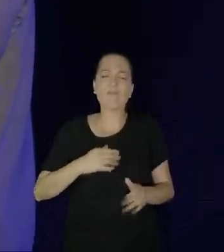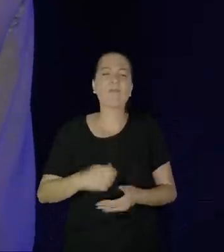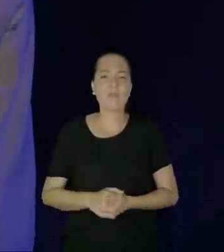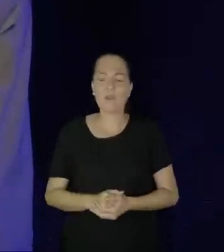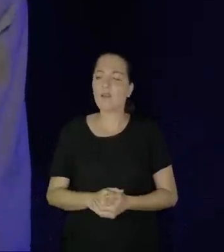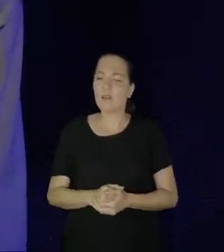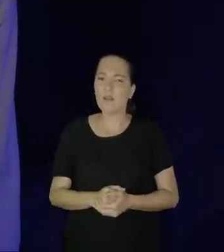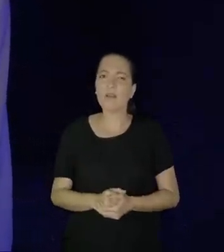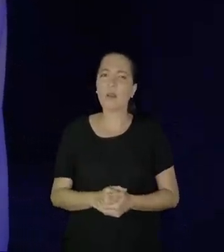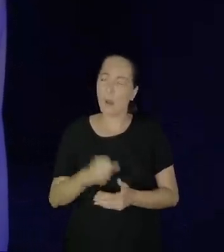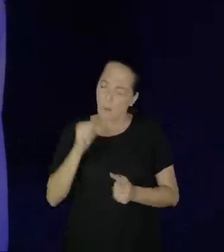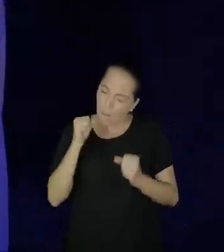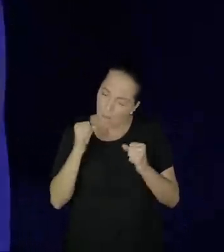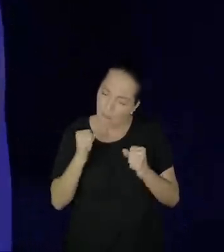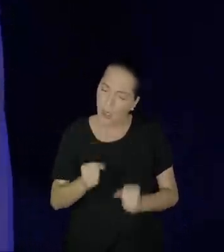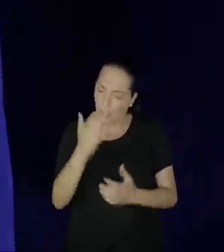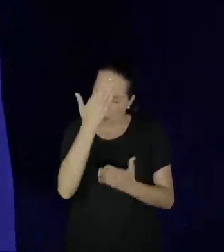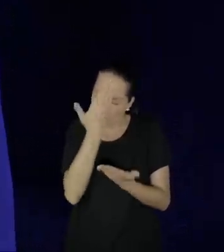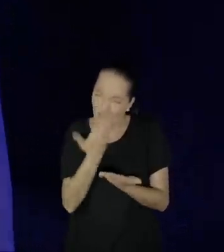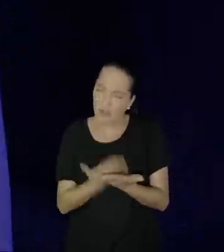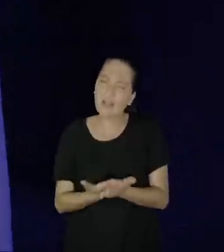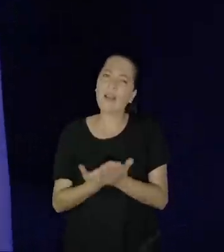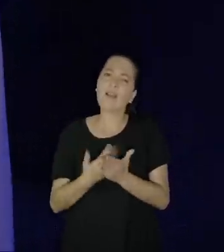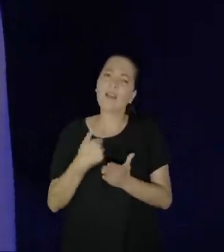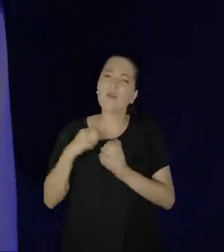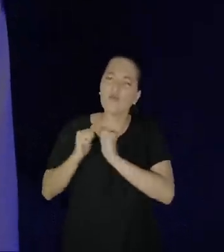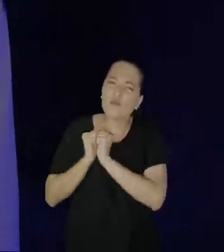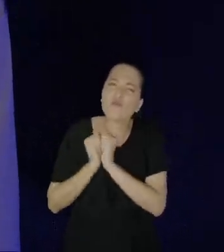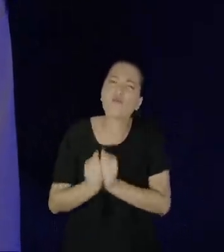Podes contar comigo.